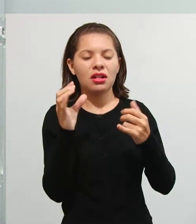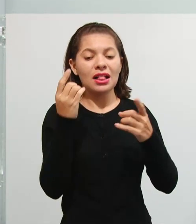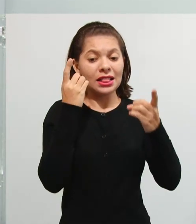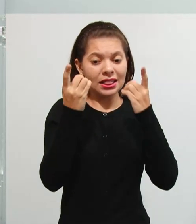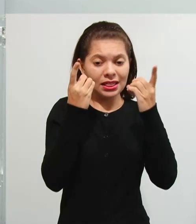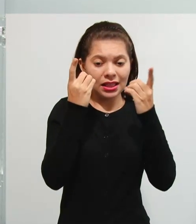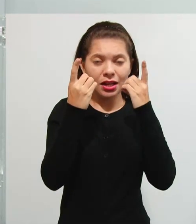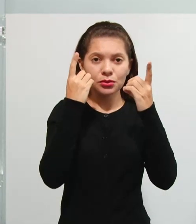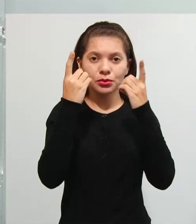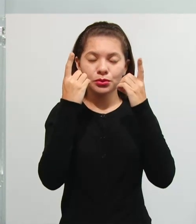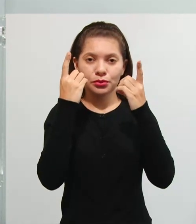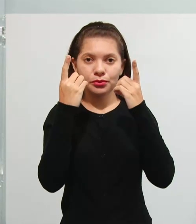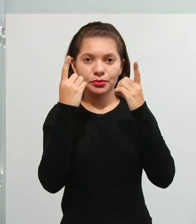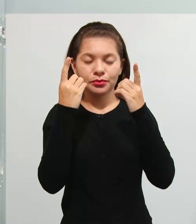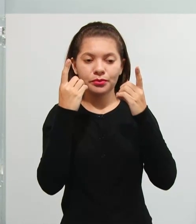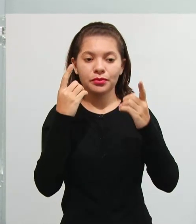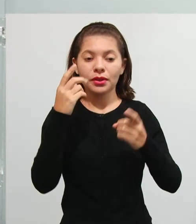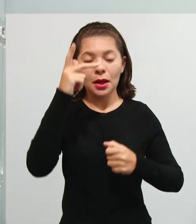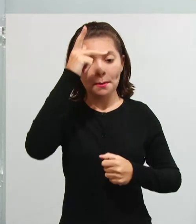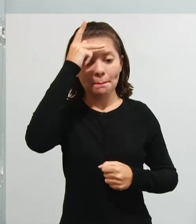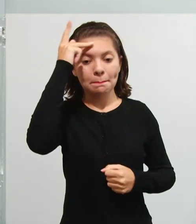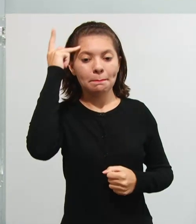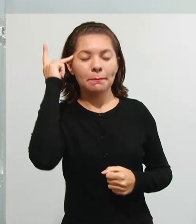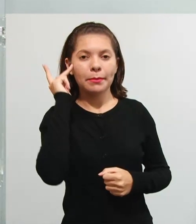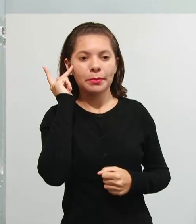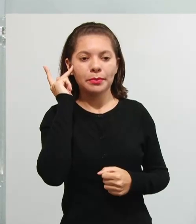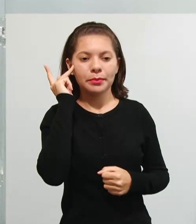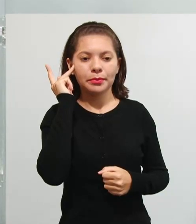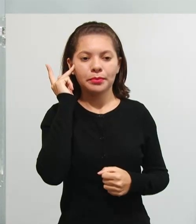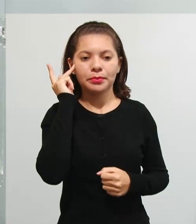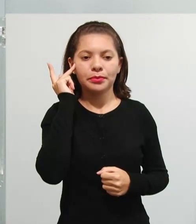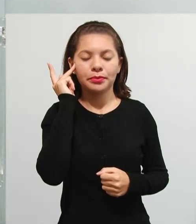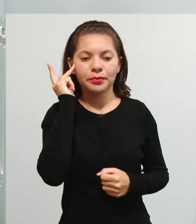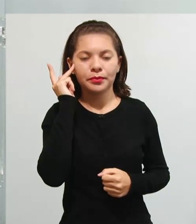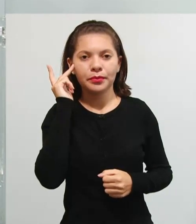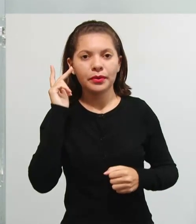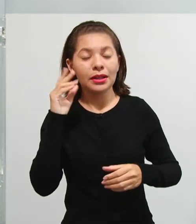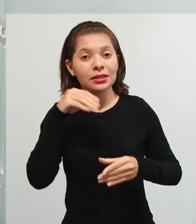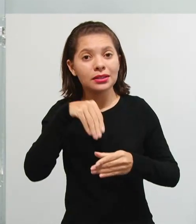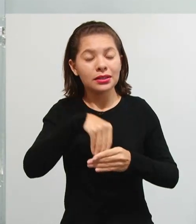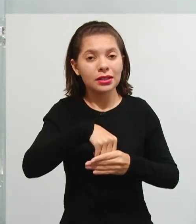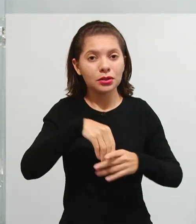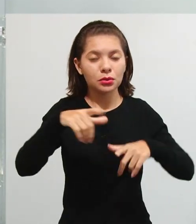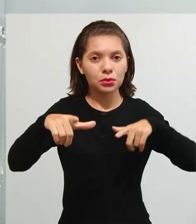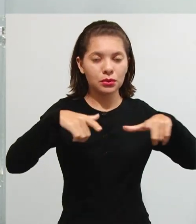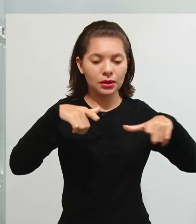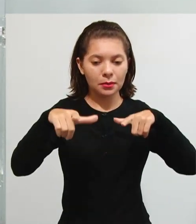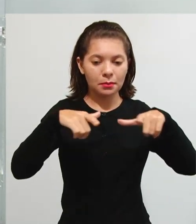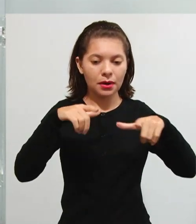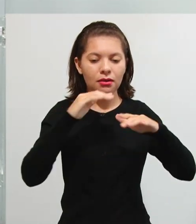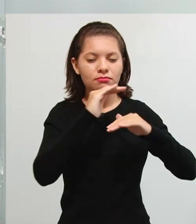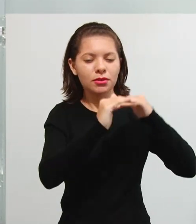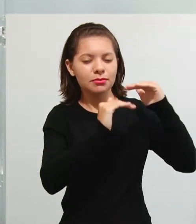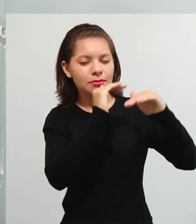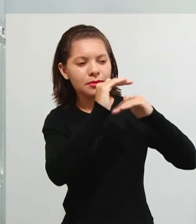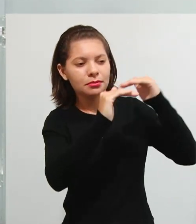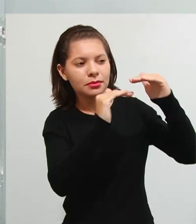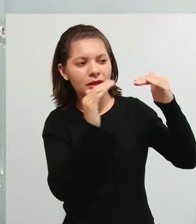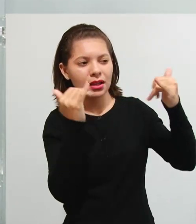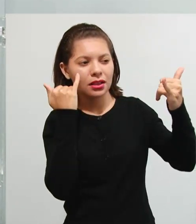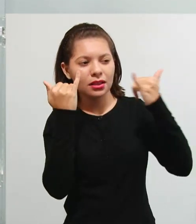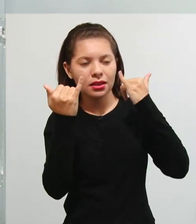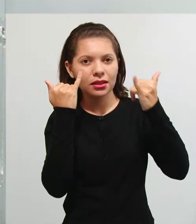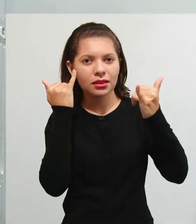ali, né? As pessoas de posse dessas organizações é que desenvolvem as informações. E